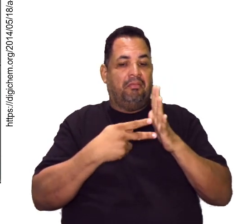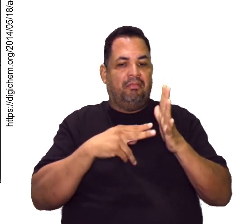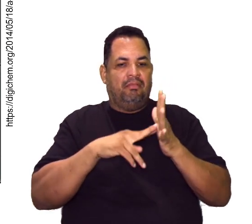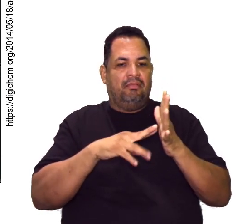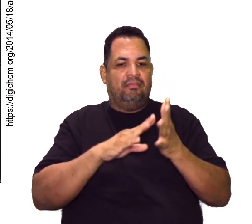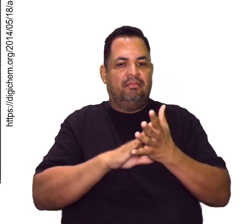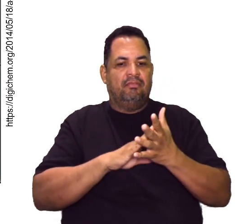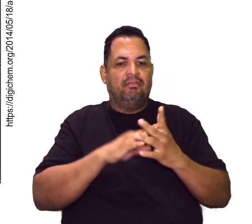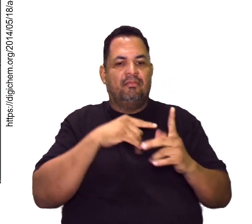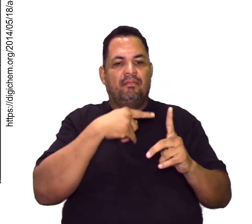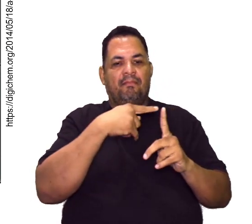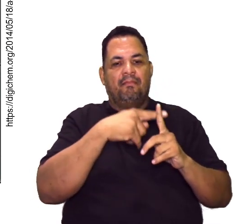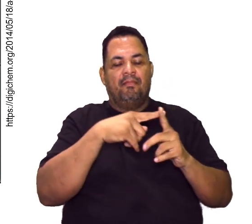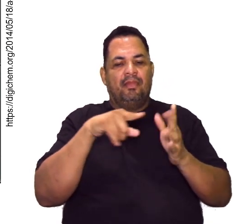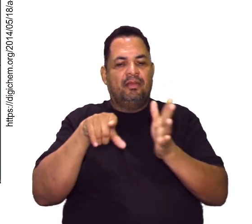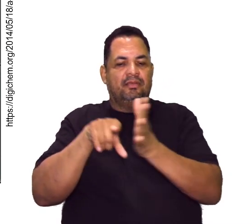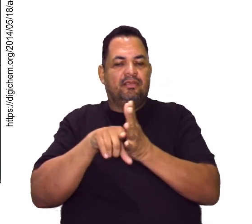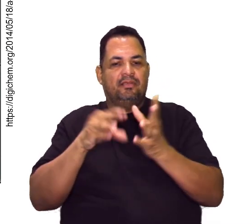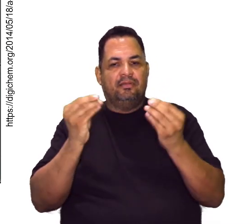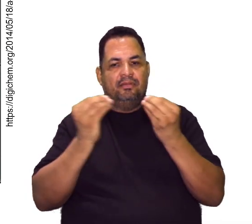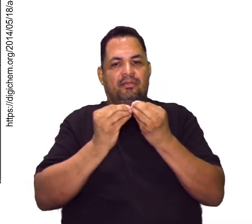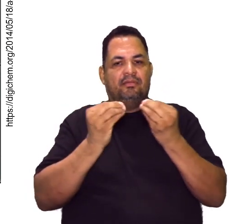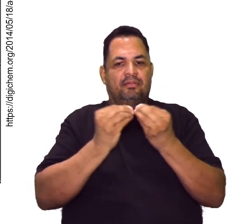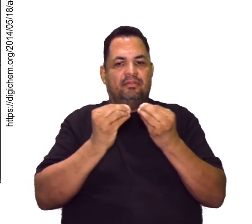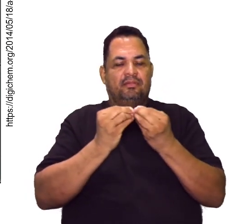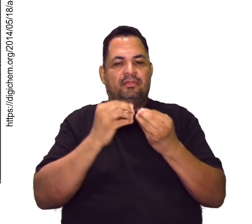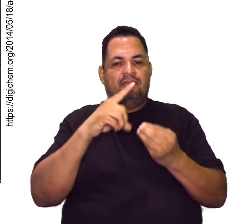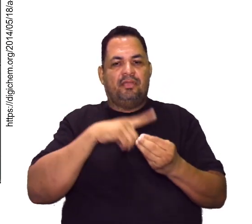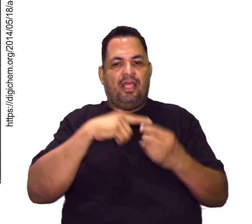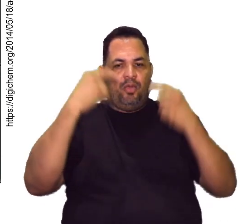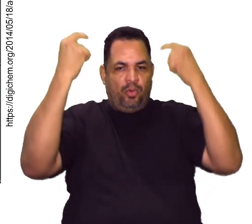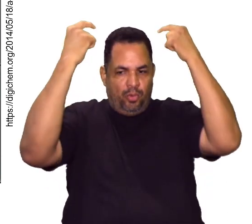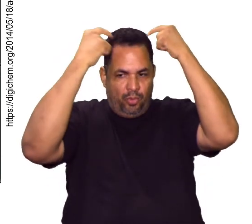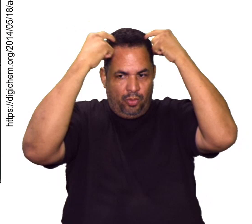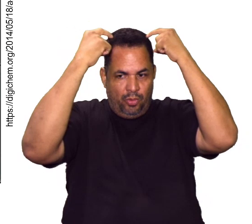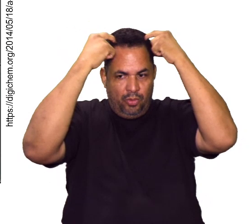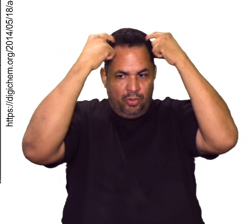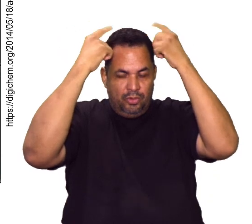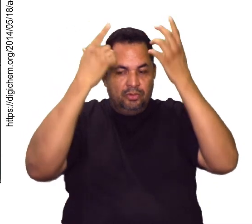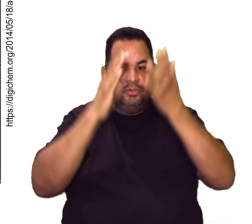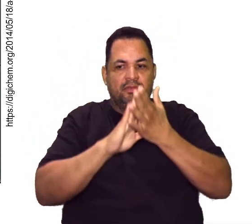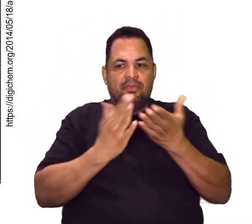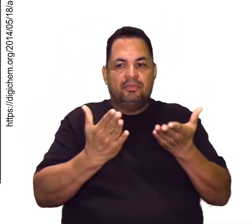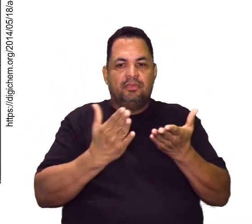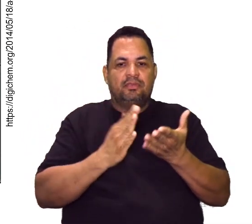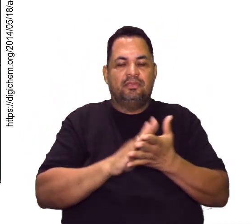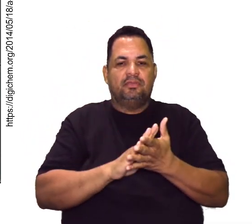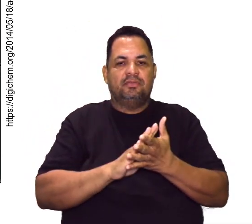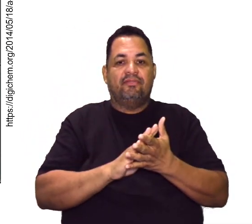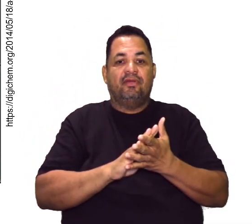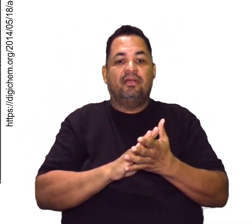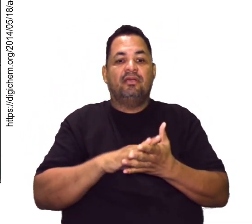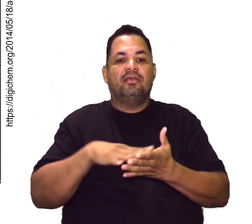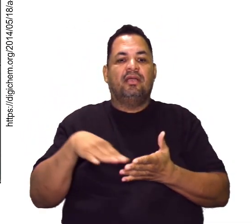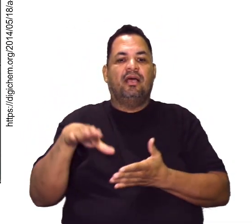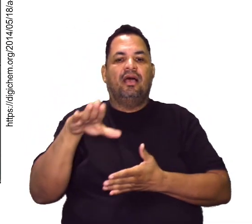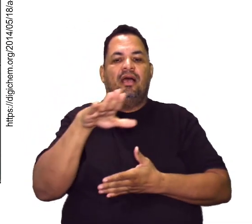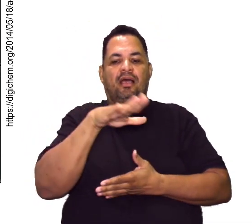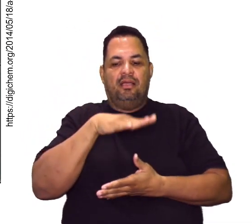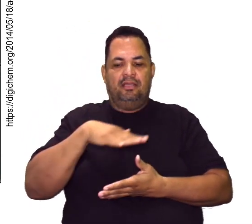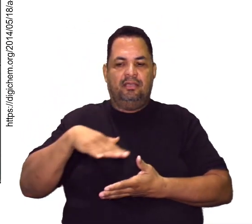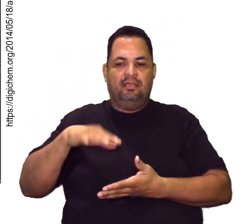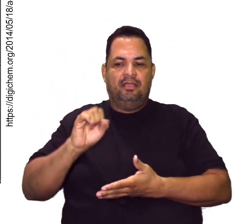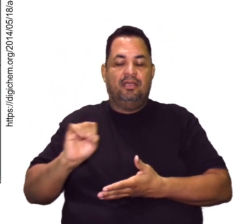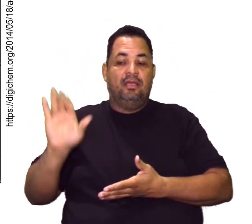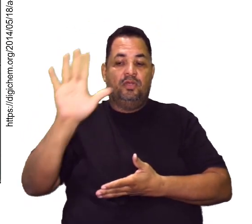a polaridade nas moléculas que constituem o urso. Tá legal? Porque está falando da região polar